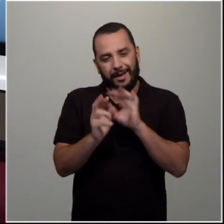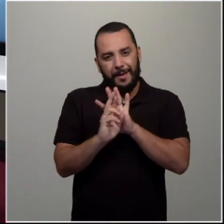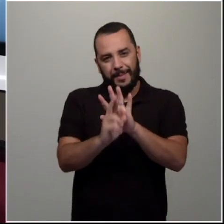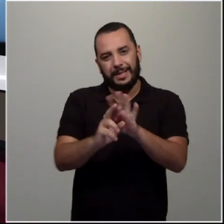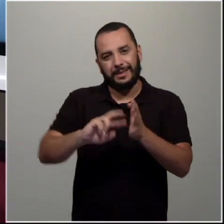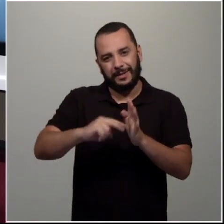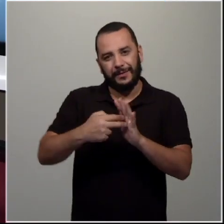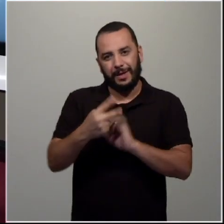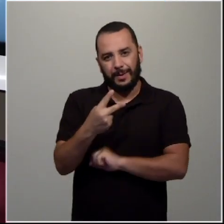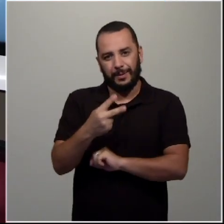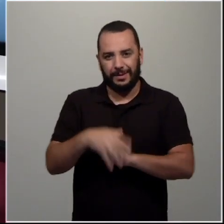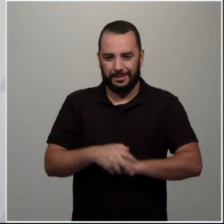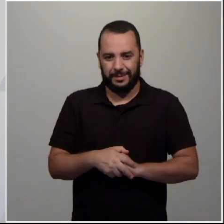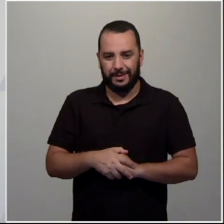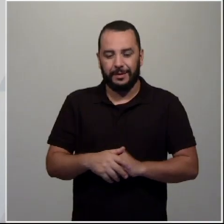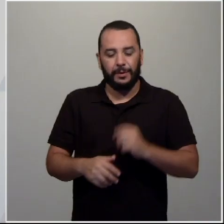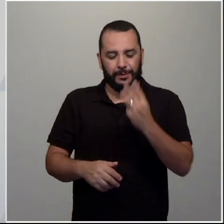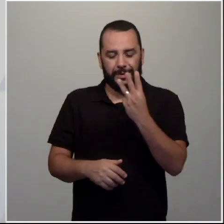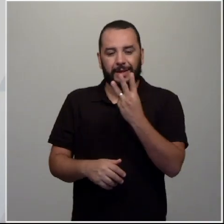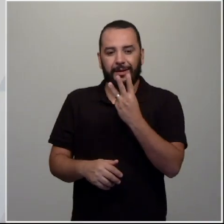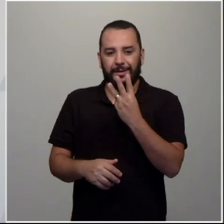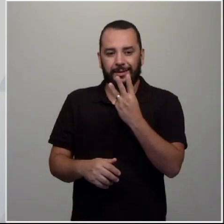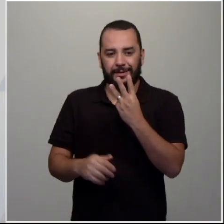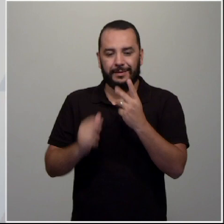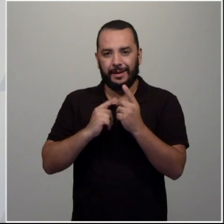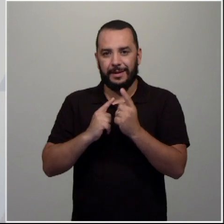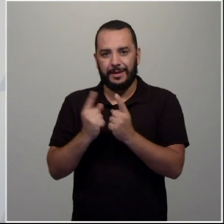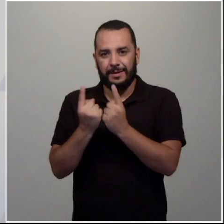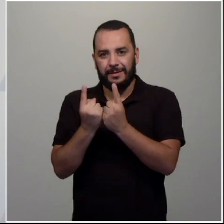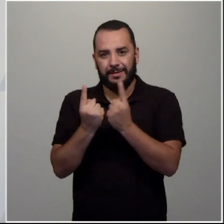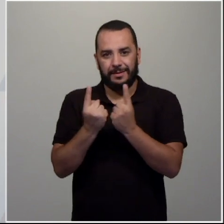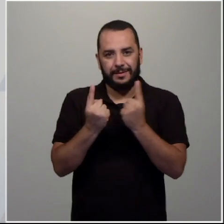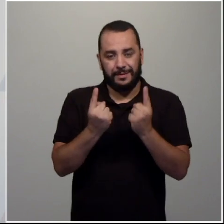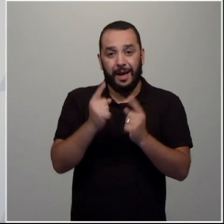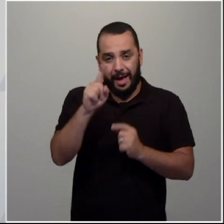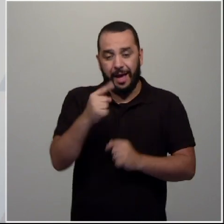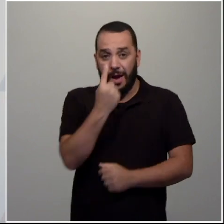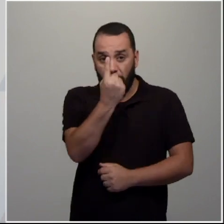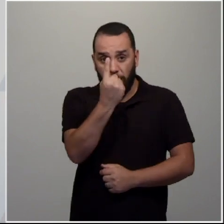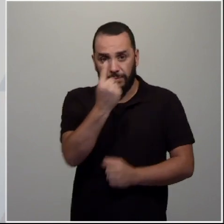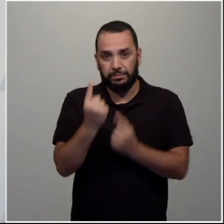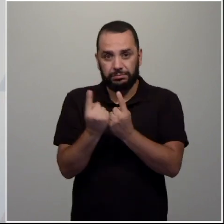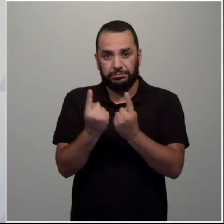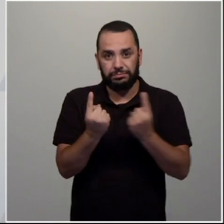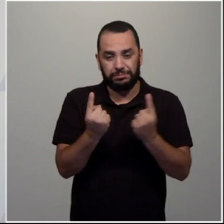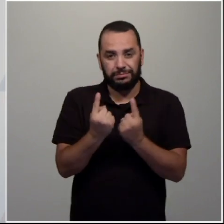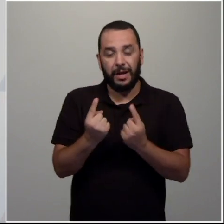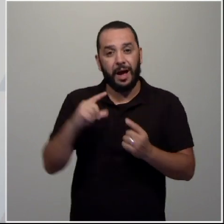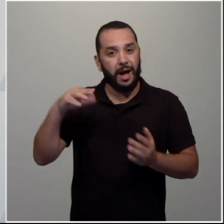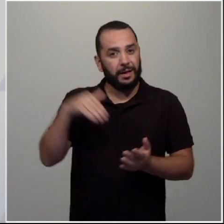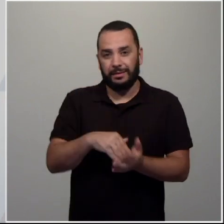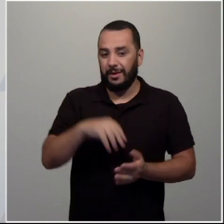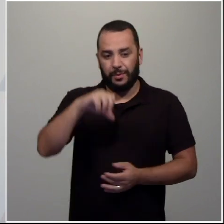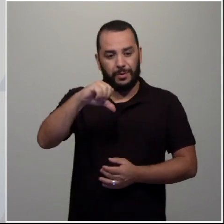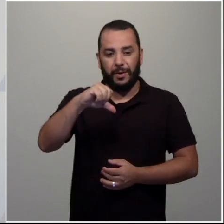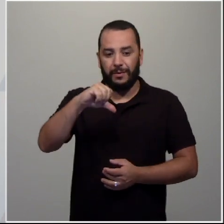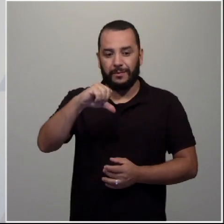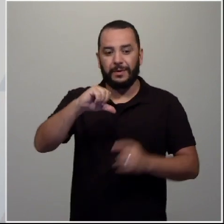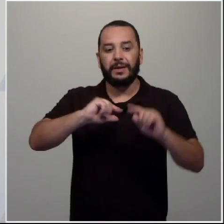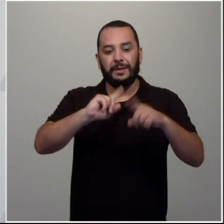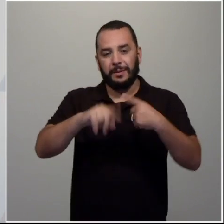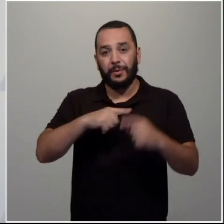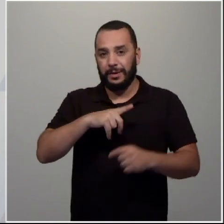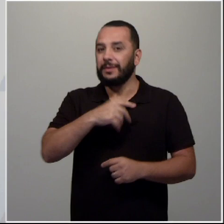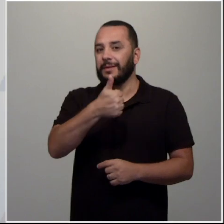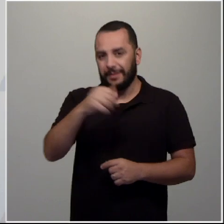2 a representação do número 3 então são três símbolos número um e assim vai seguir até o 9 né o no caso do 10 nós temos um